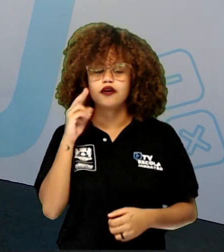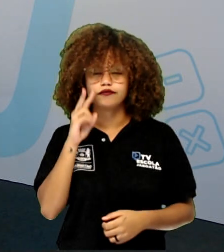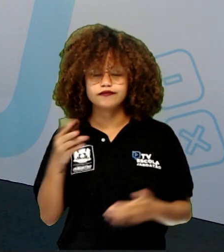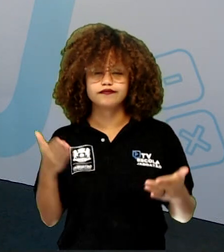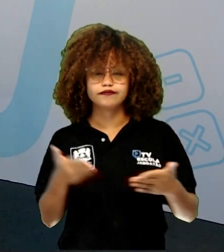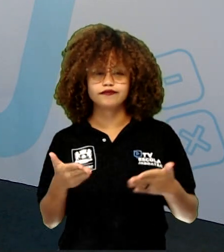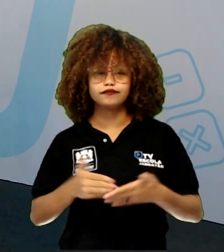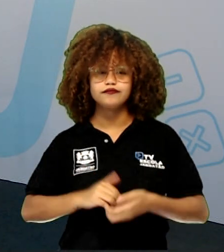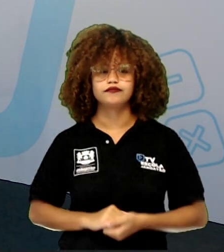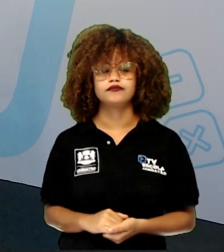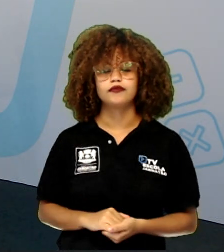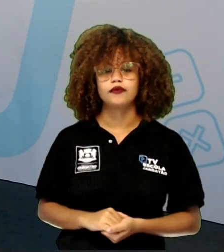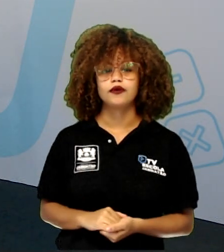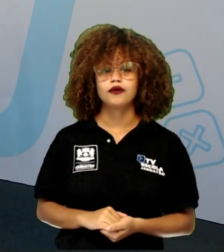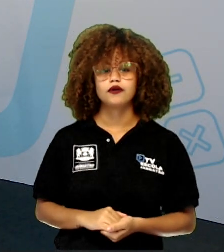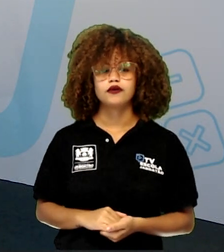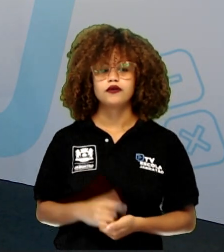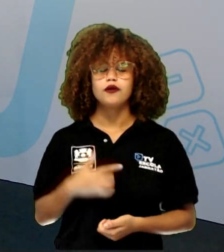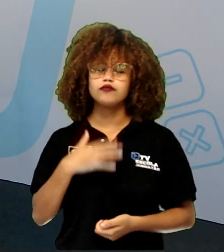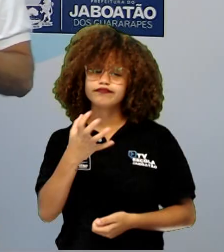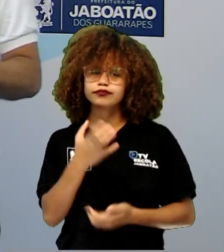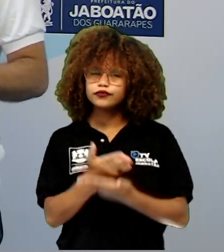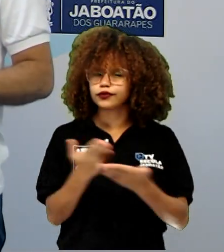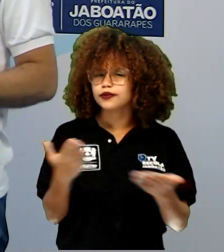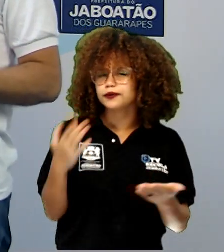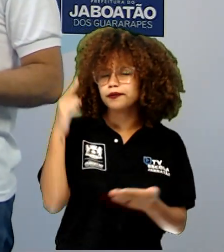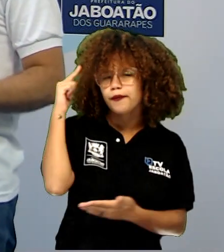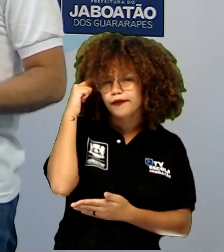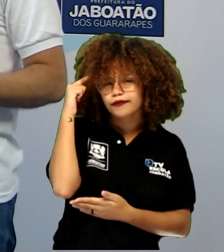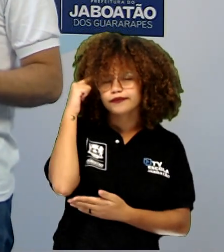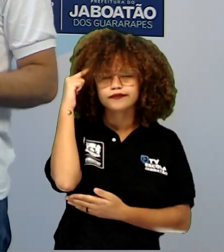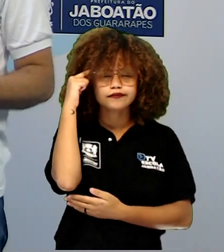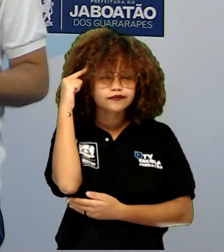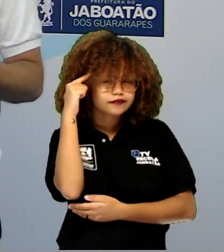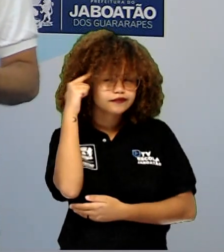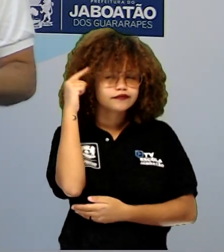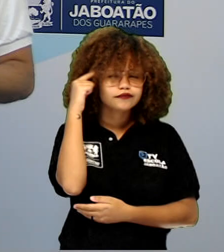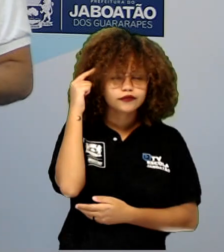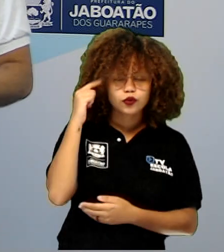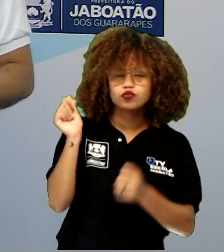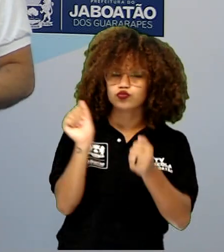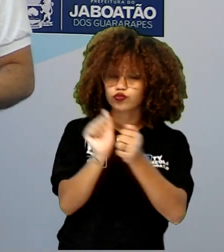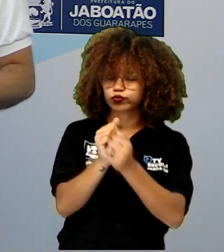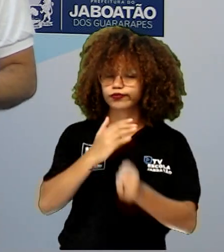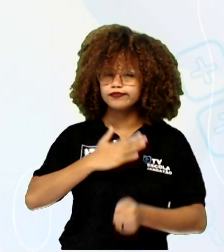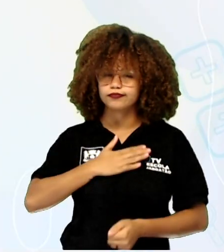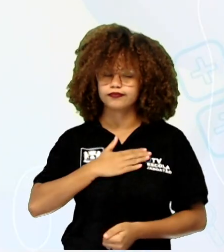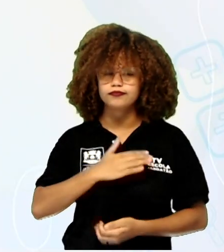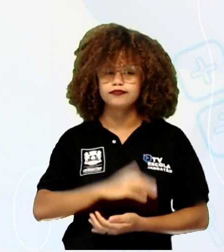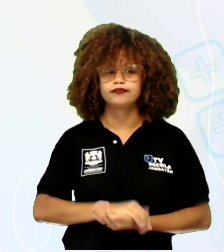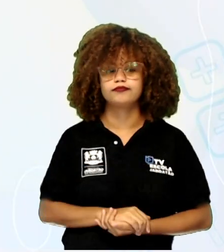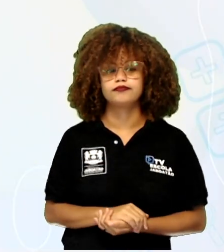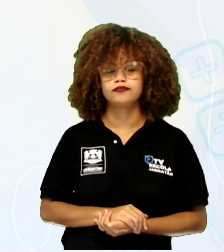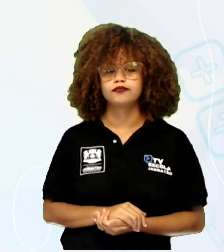agora e eu quero que você pense pense raciocine comigo